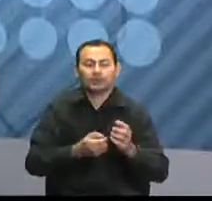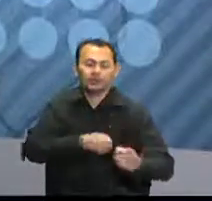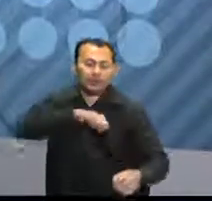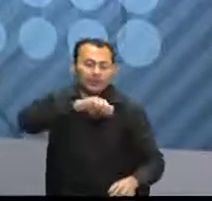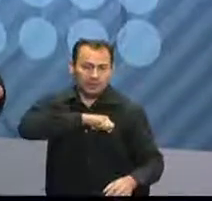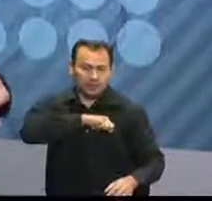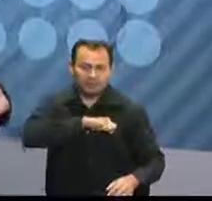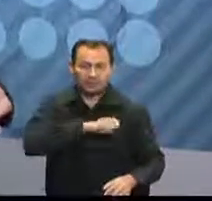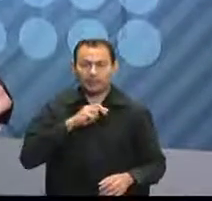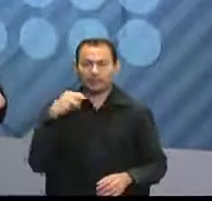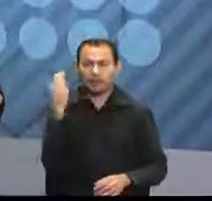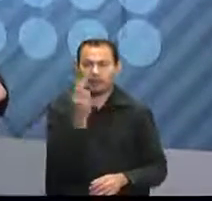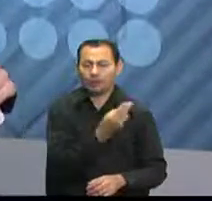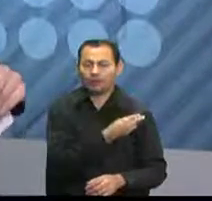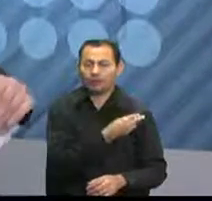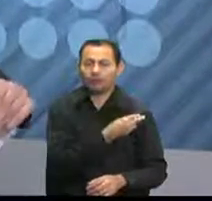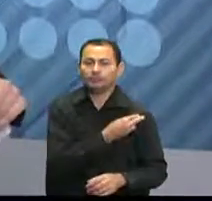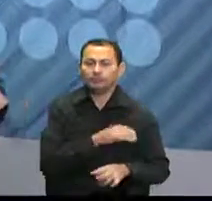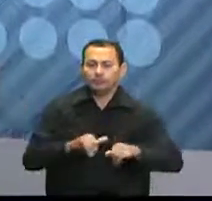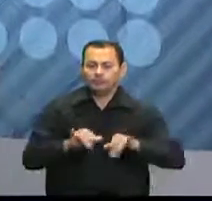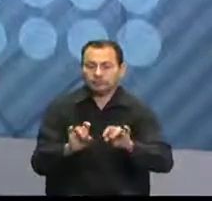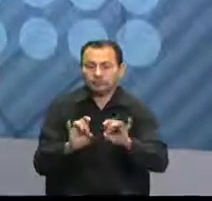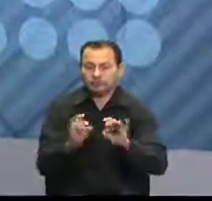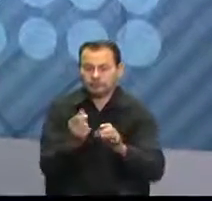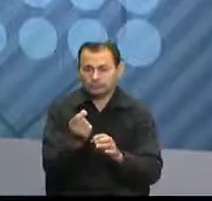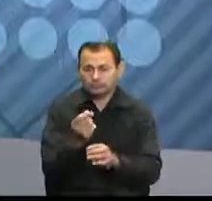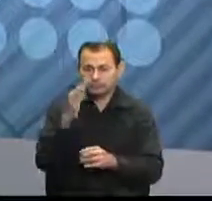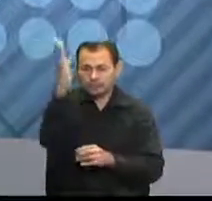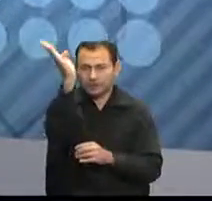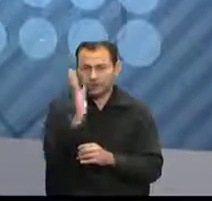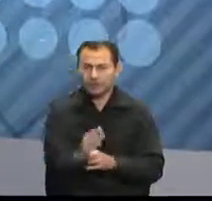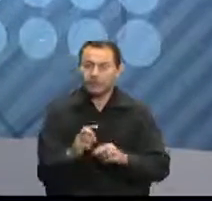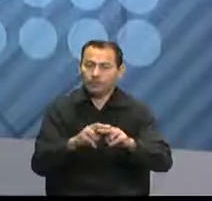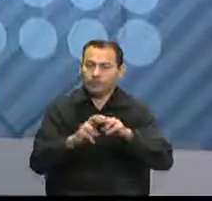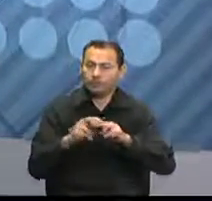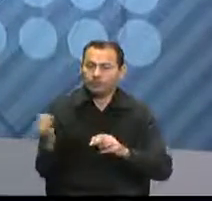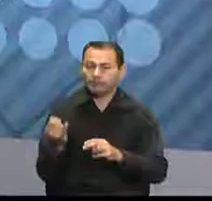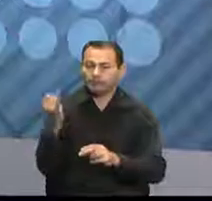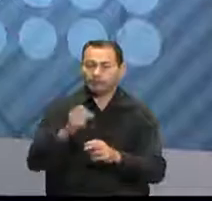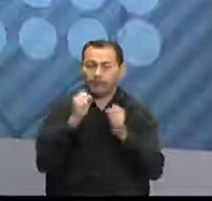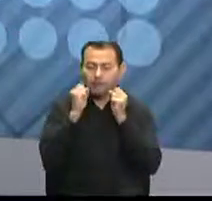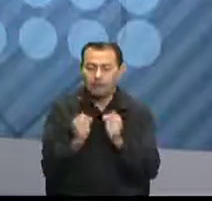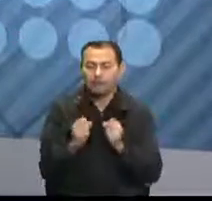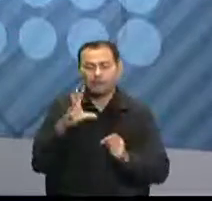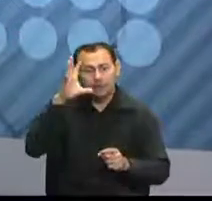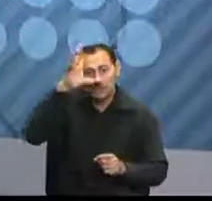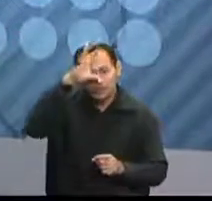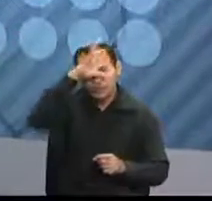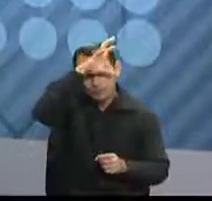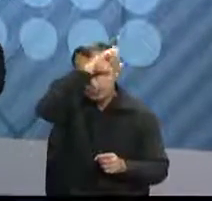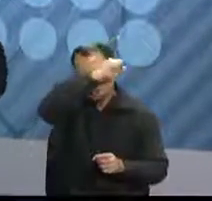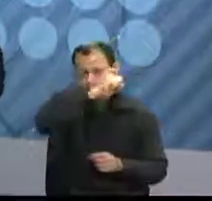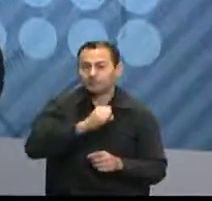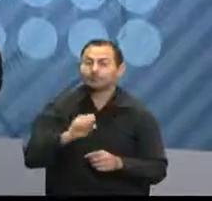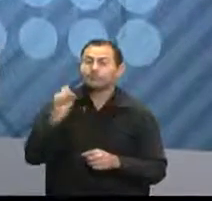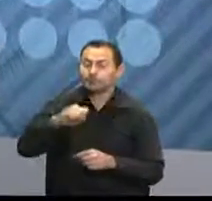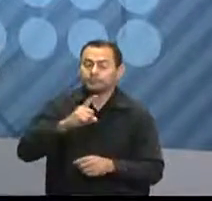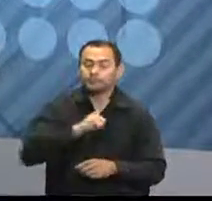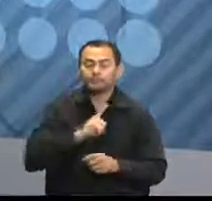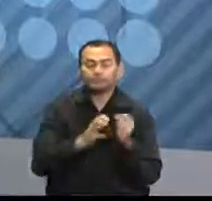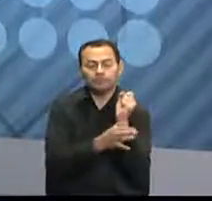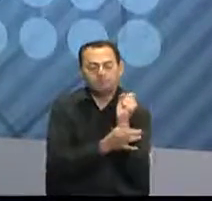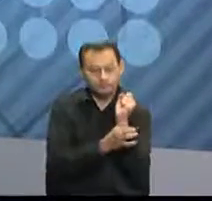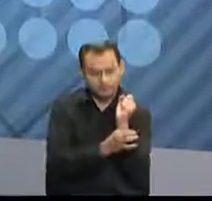do nosso é mercado financeiro nacional por isso é muito importante que a gente possa compreendê los e assim ter